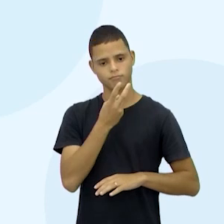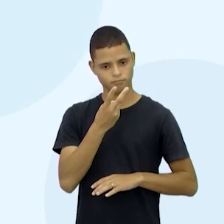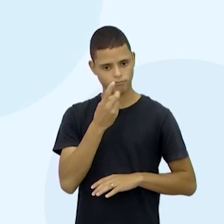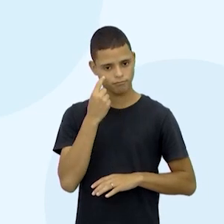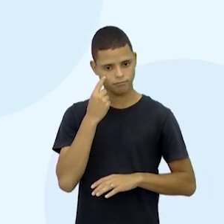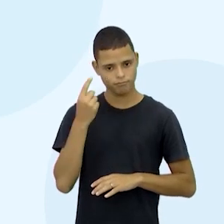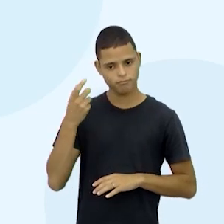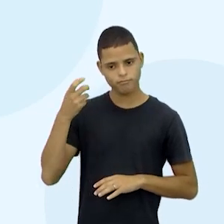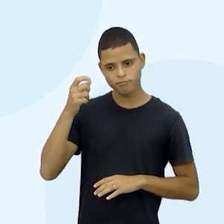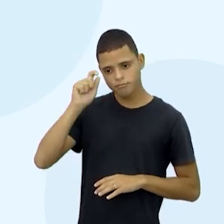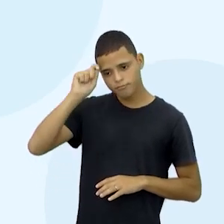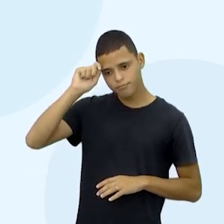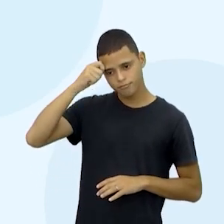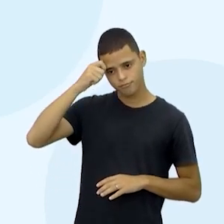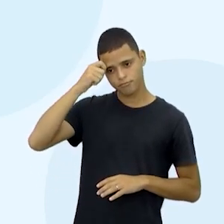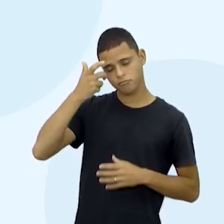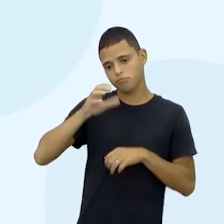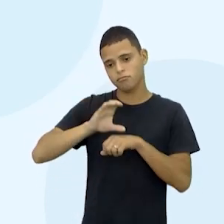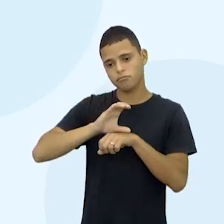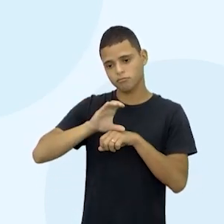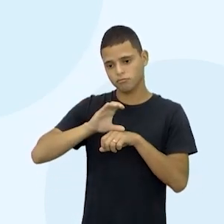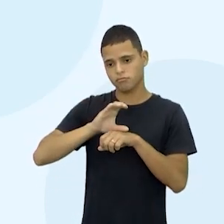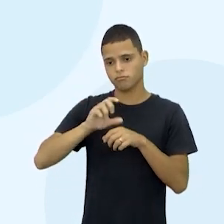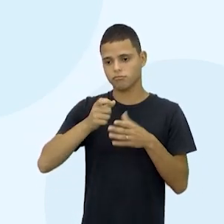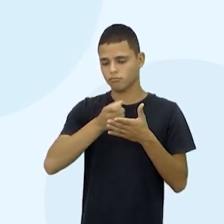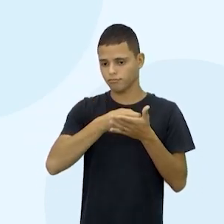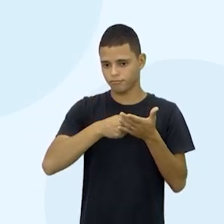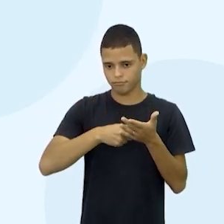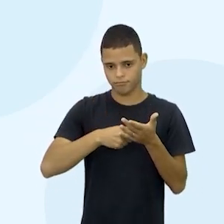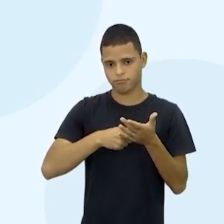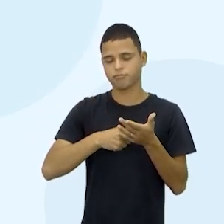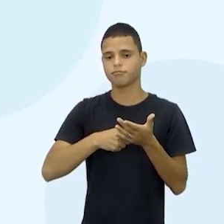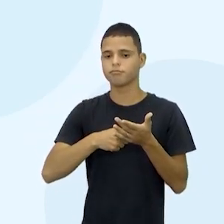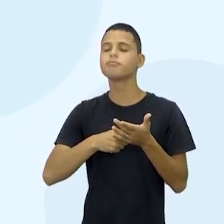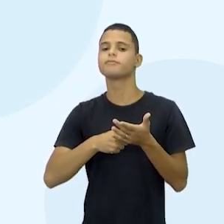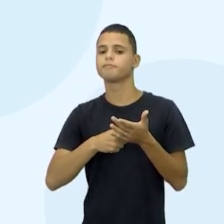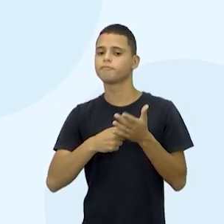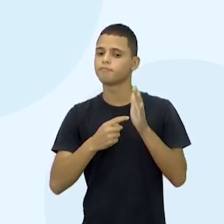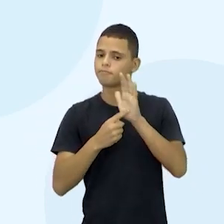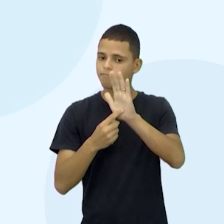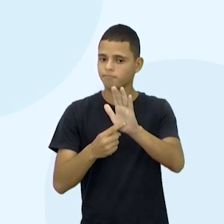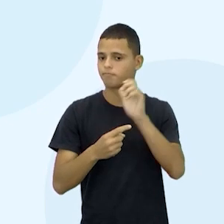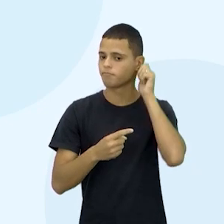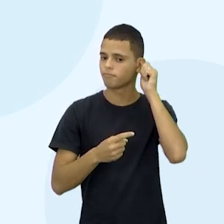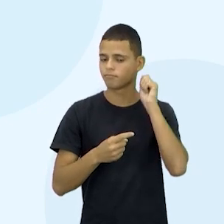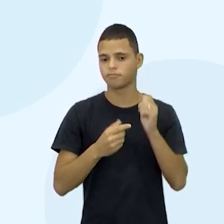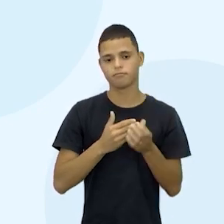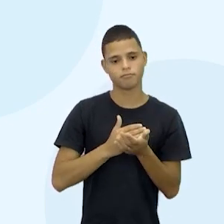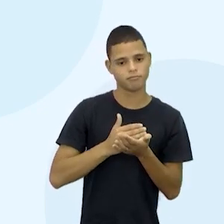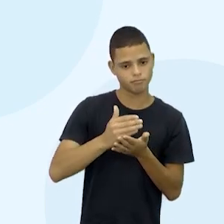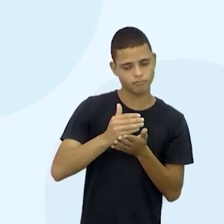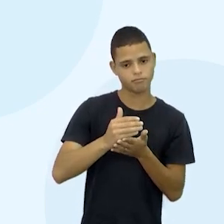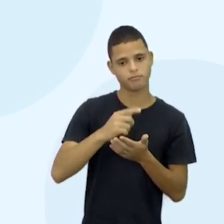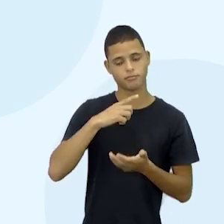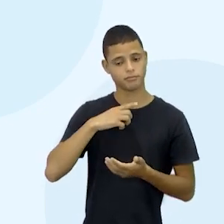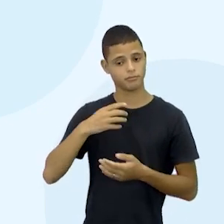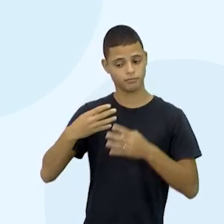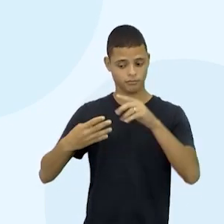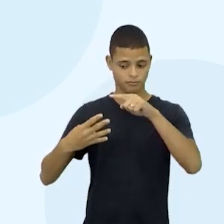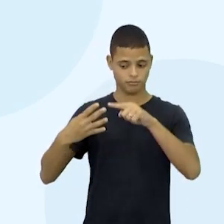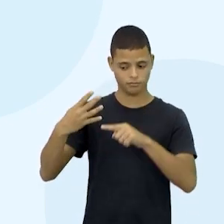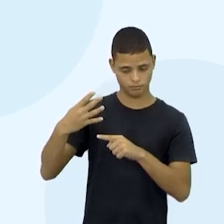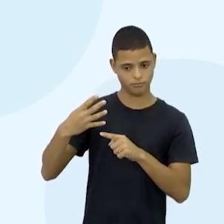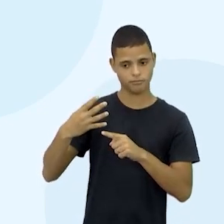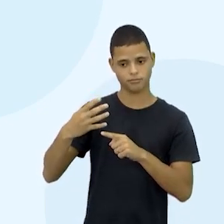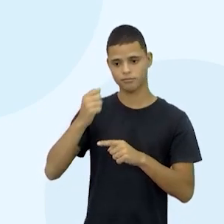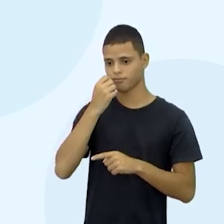de preto ou cinza. Conexão empreendedora? Conexão empreendedora. Quando a gente apresenta o quadro lá no início, professora, tem 4 cores. É